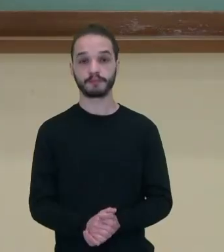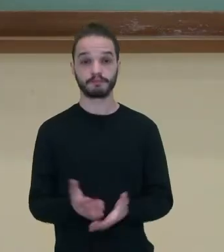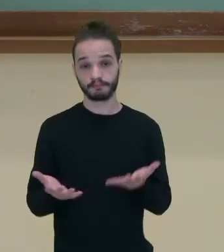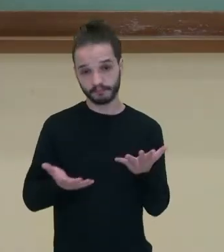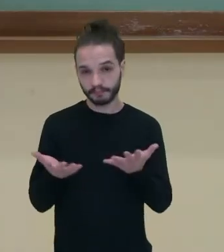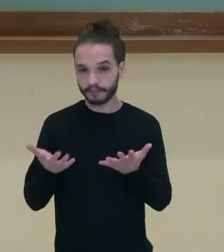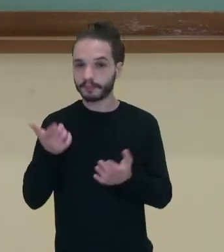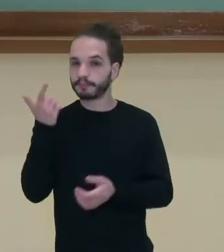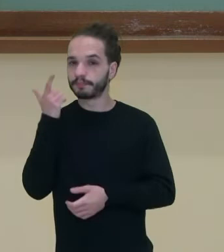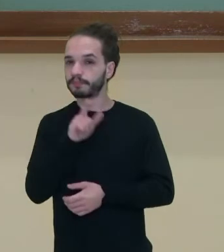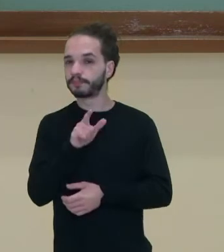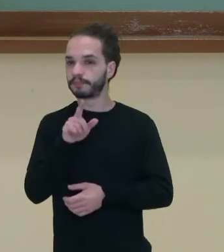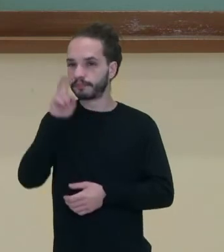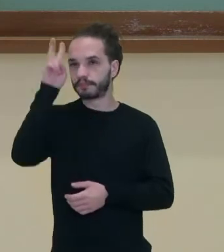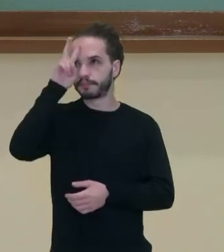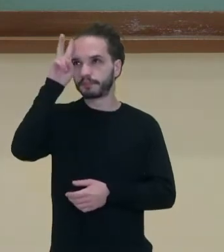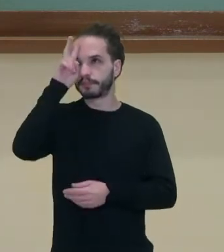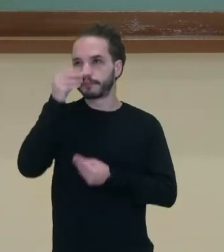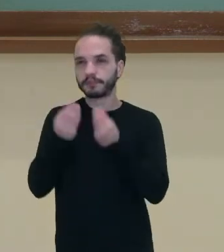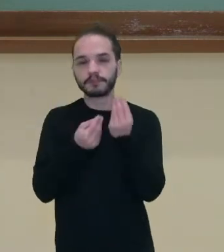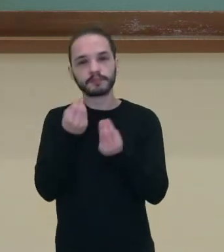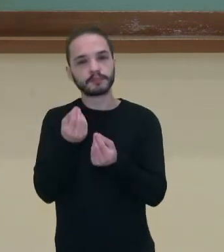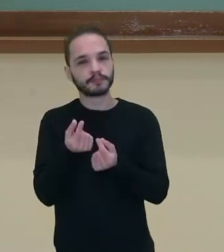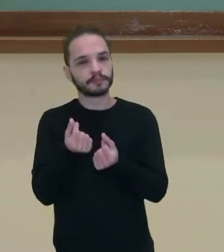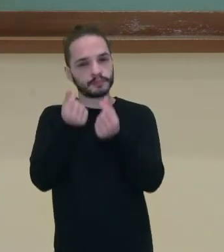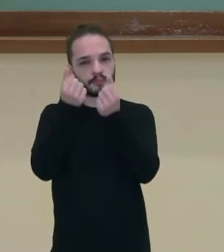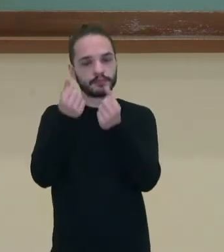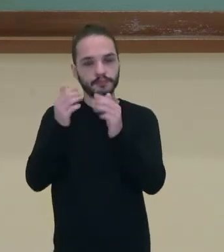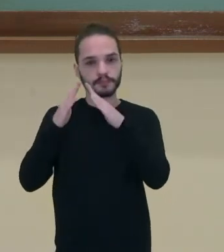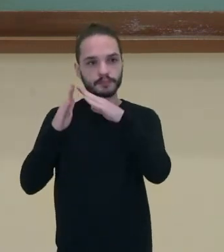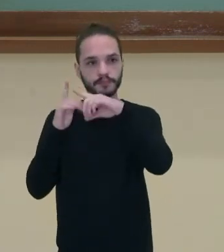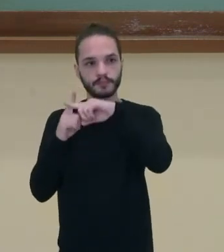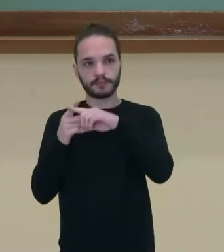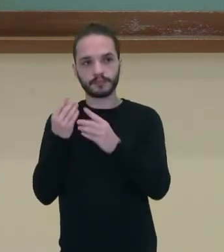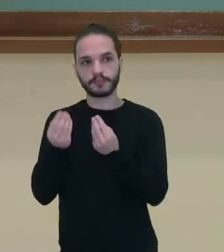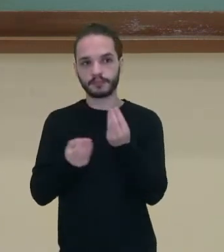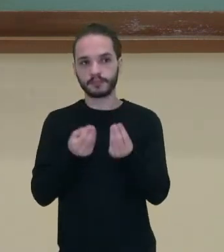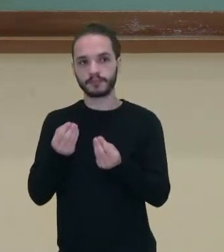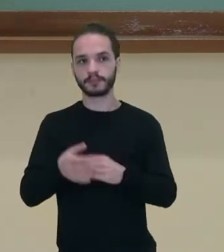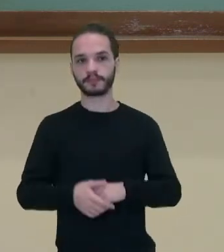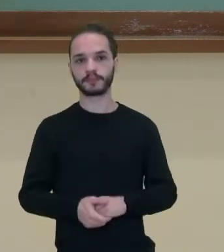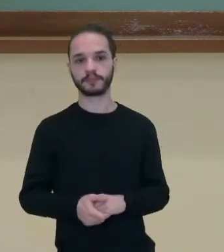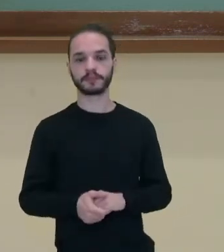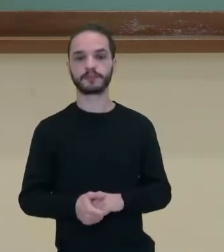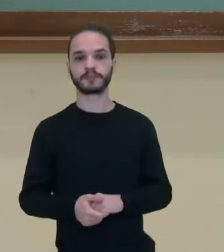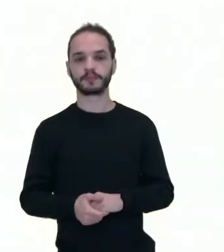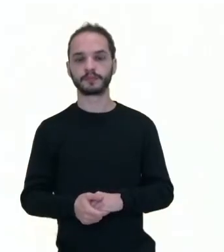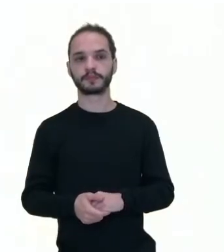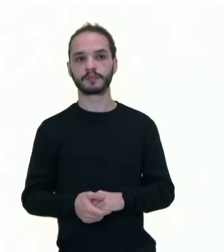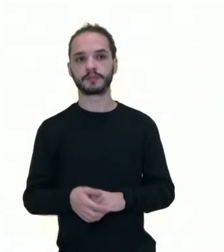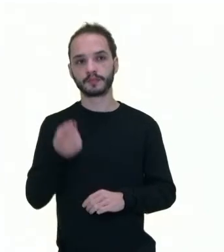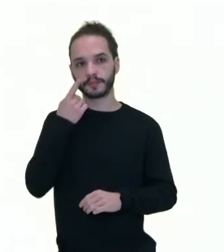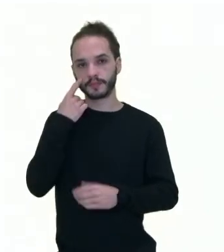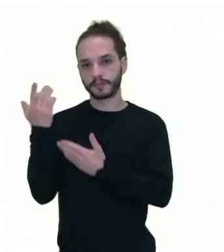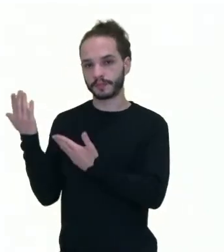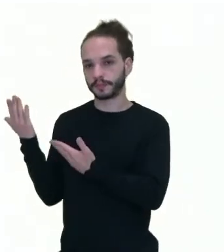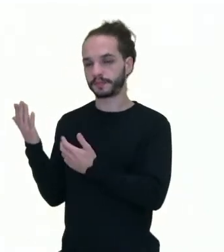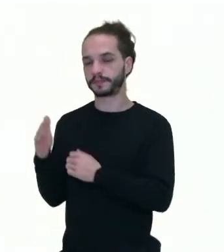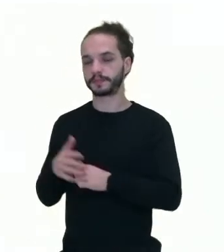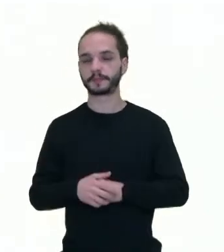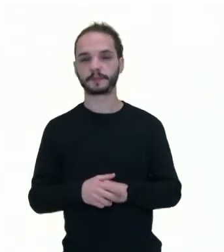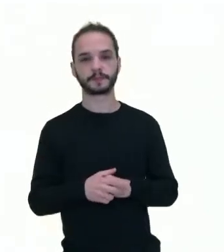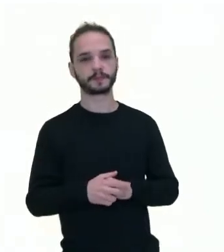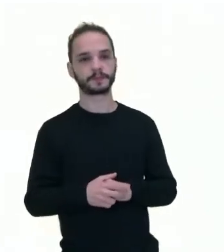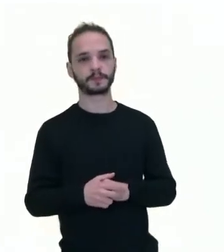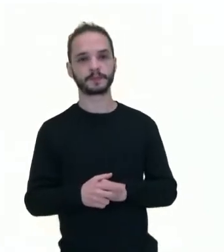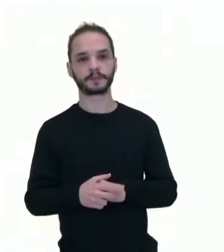E aí, pessoal, conseguiram lembrar da onde que vinha a riqueza do clero, da igreja nesse contexto? Então vamos ver com o professor aqui? Então, gente, a